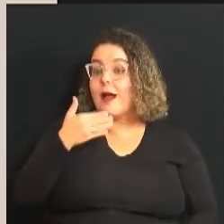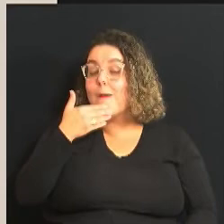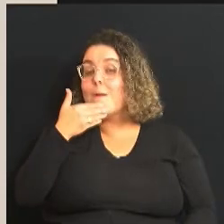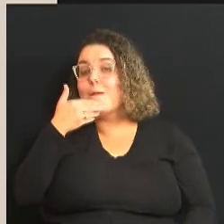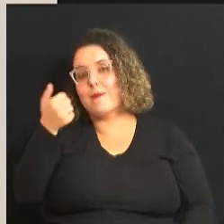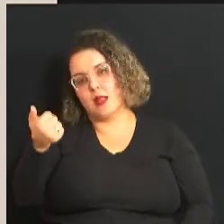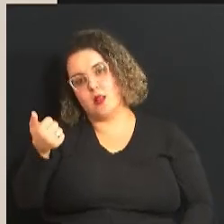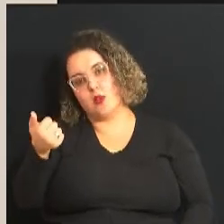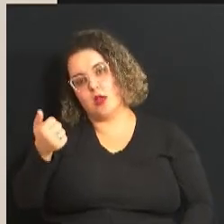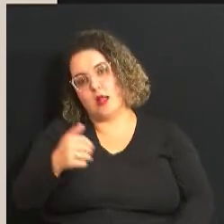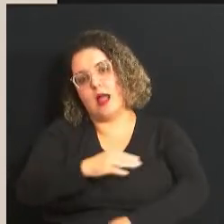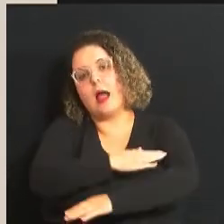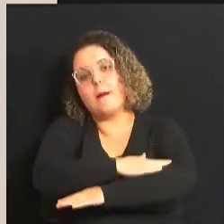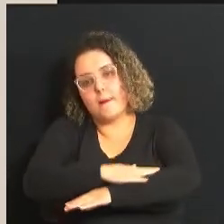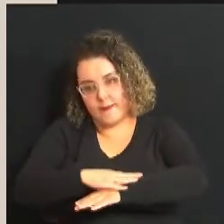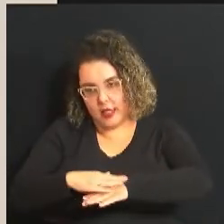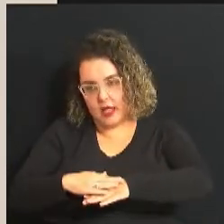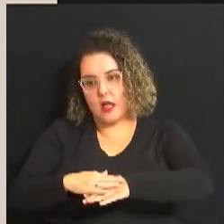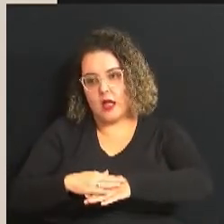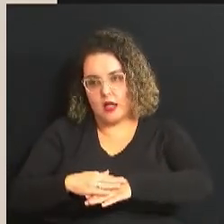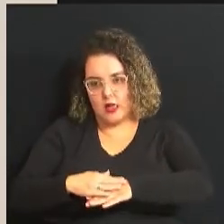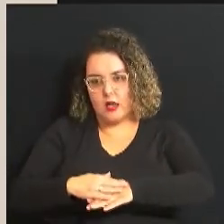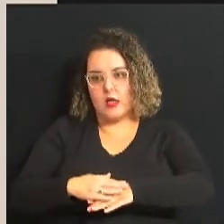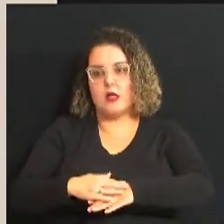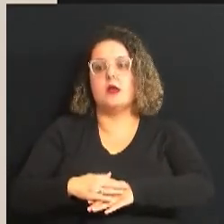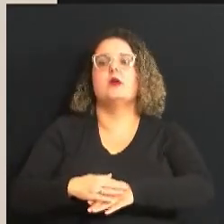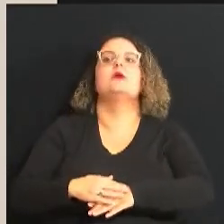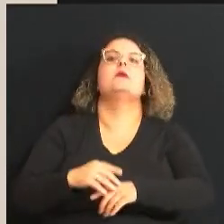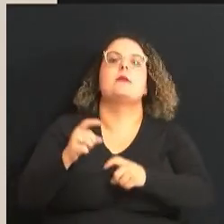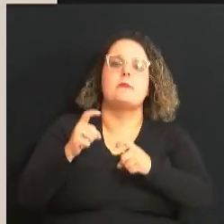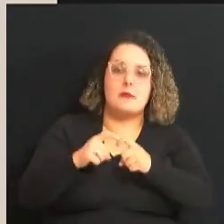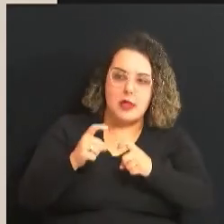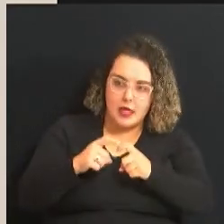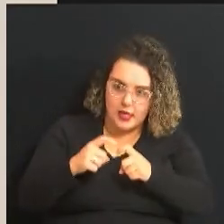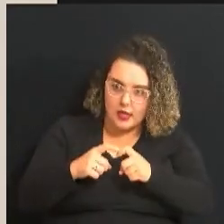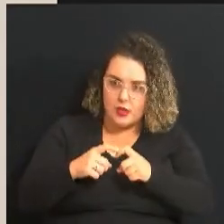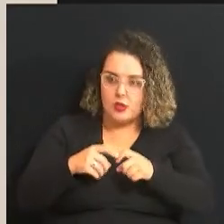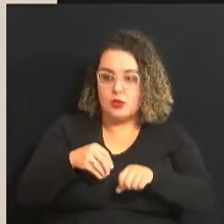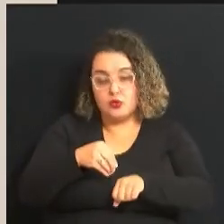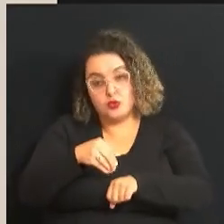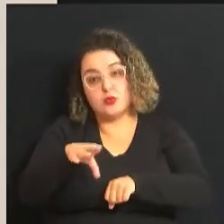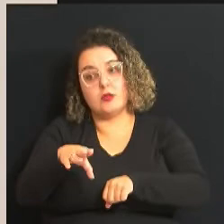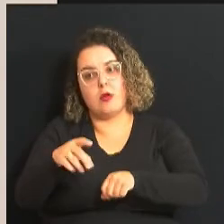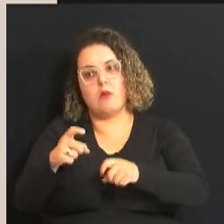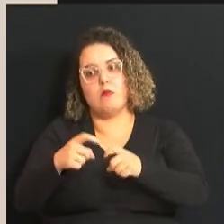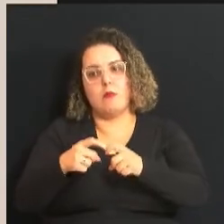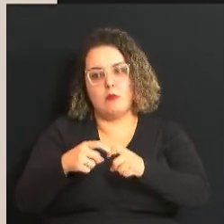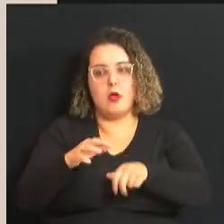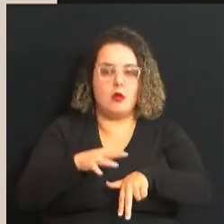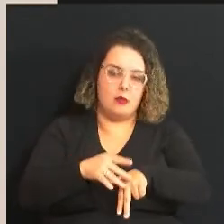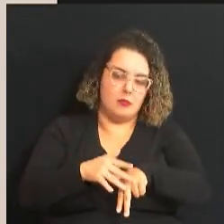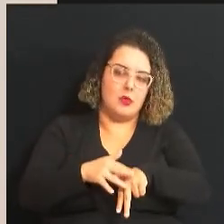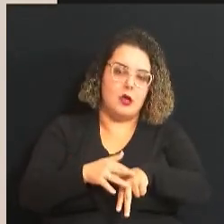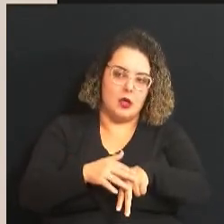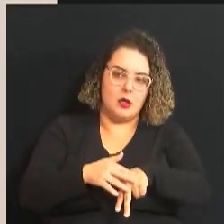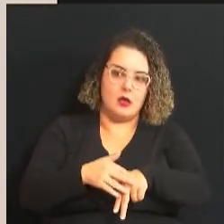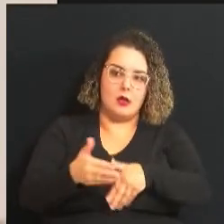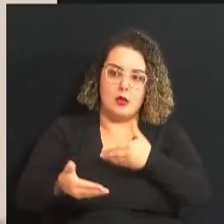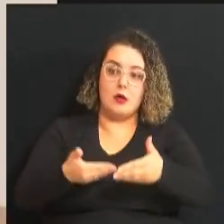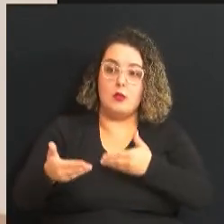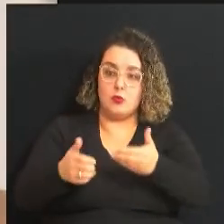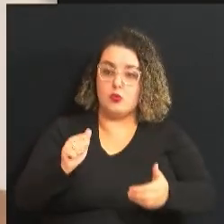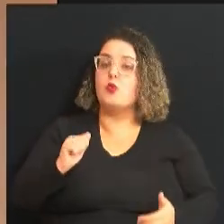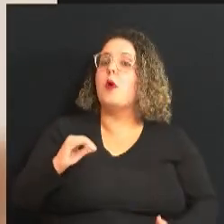pele. Inclusive, alguns dermatologistas nos encaminham essas pacientes para que a gente associe no tratamento do acne,